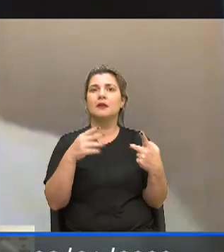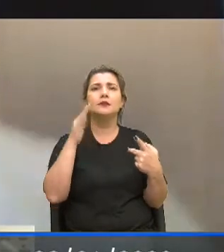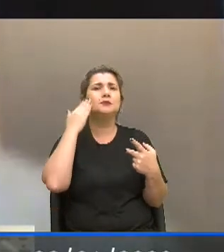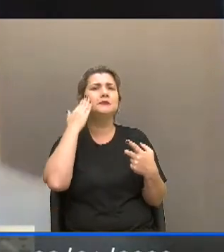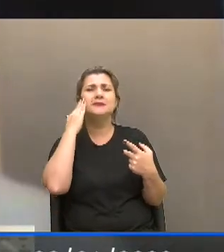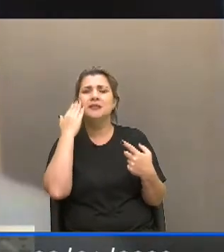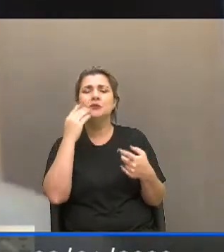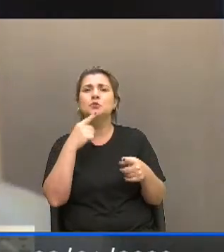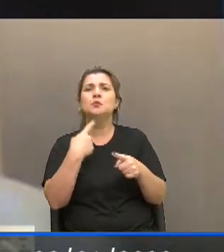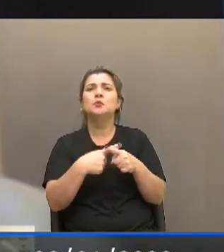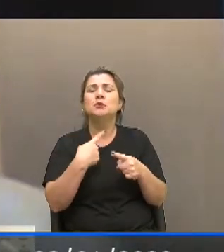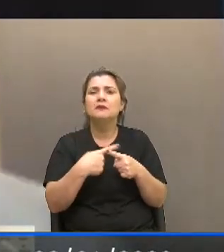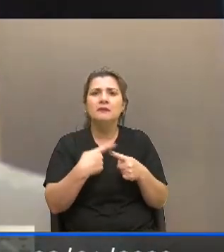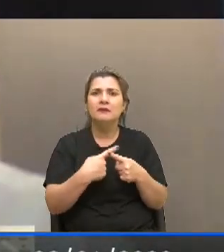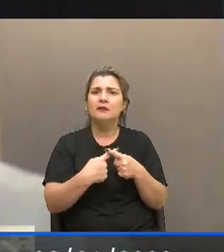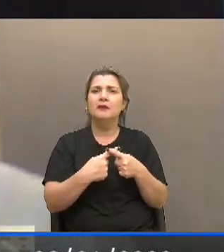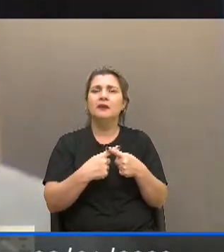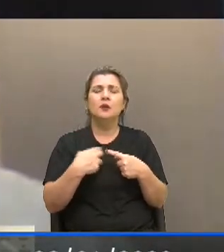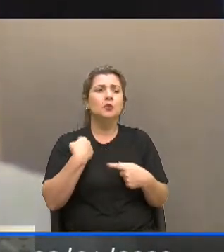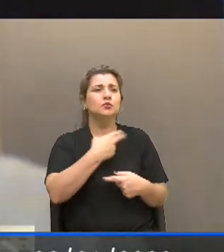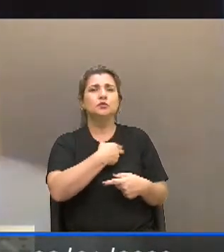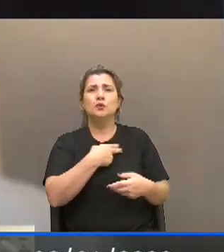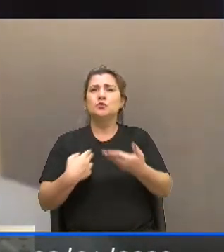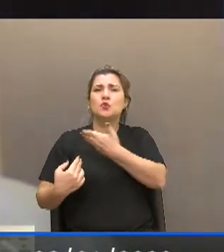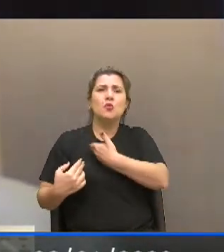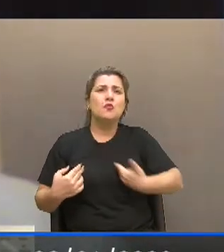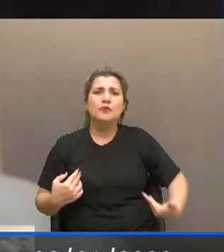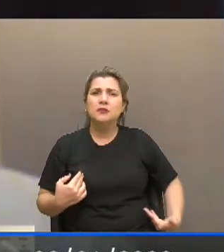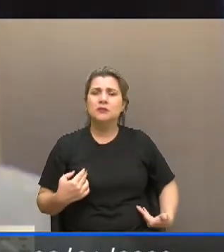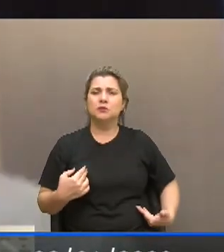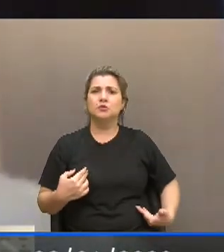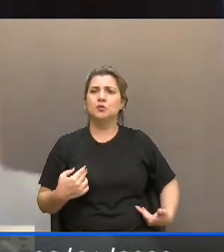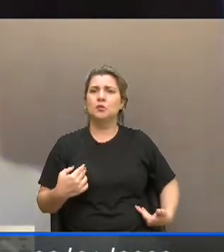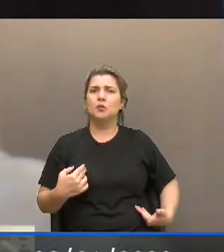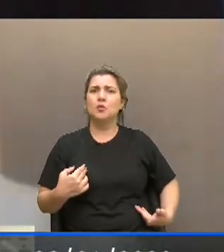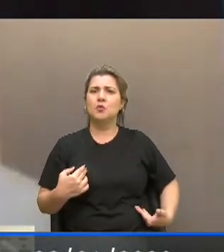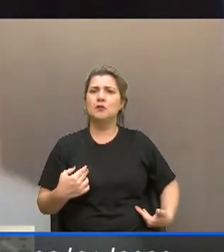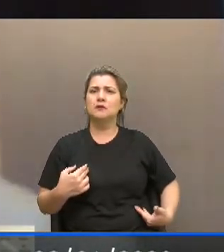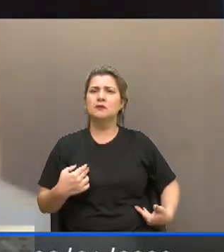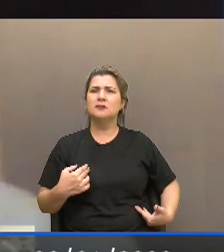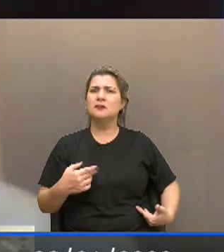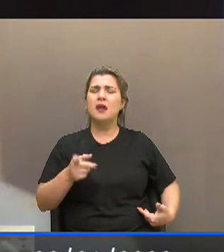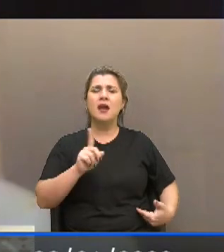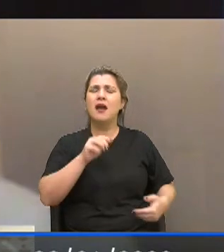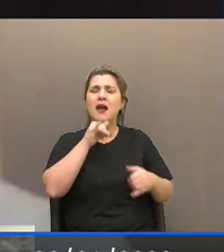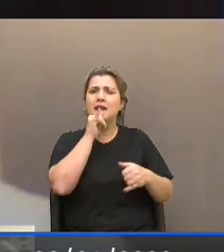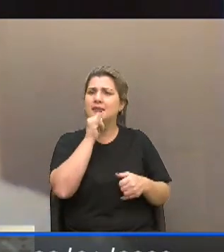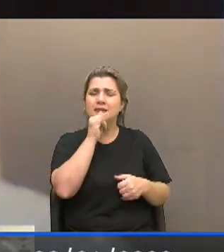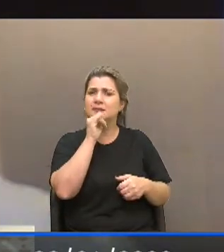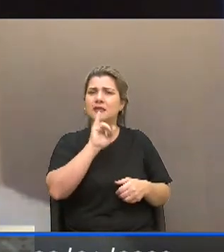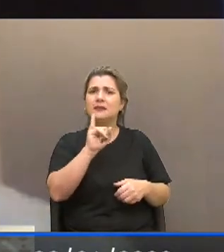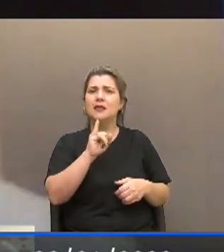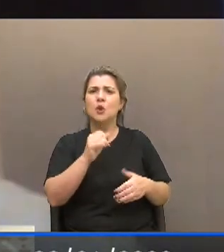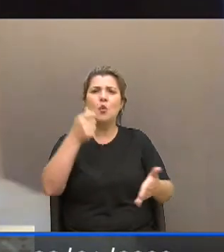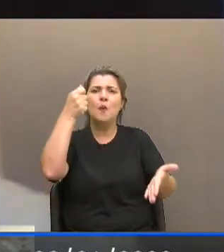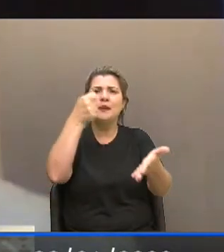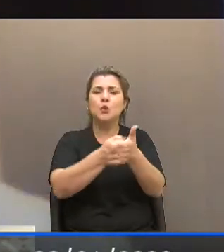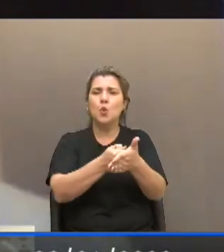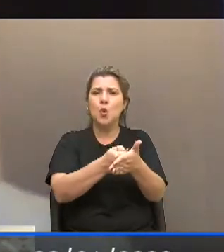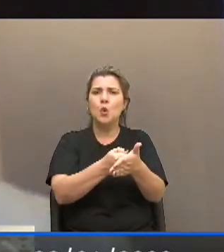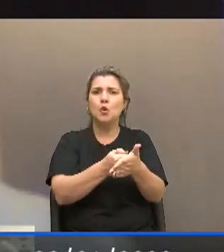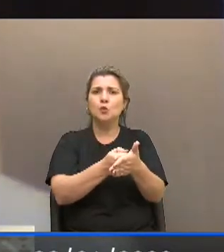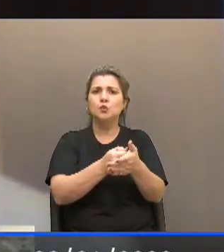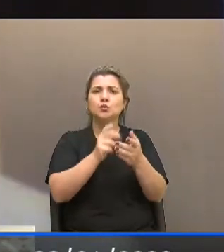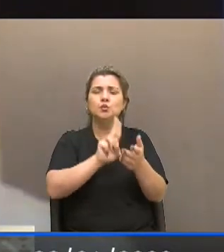não decretaram. Não interessa se é por decreto, se é por portaria, o uso obrigatório de máscara. Temos um exemplo agora do